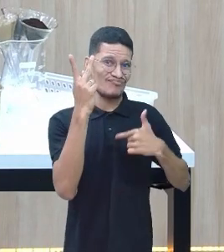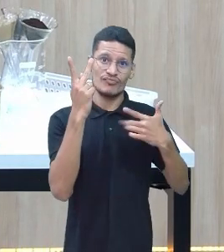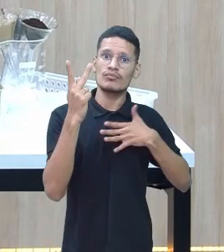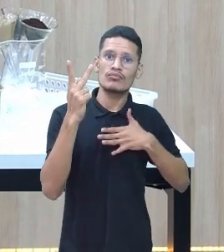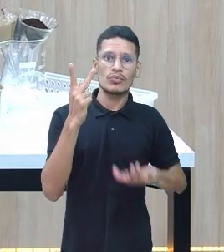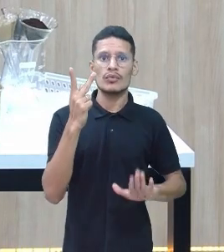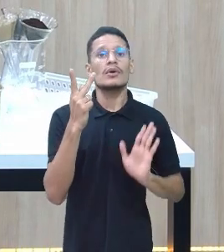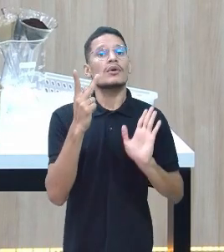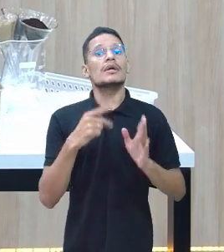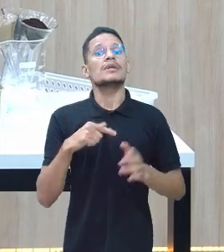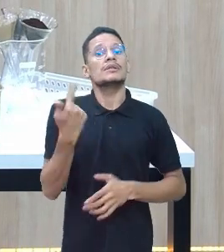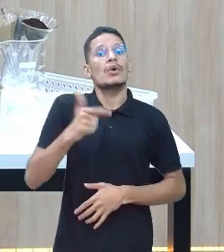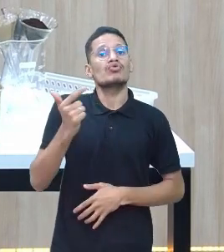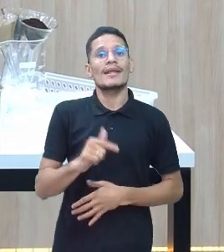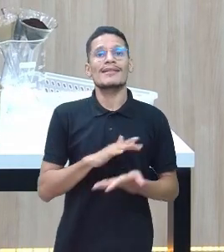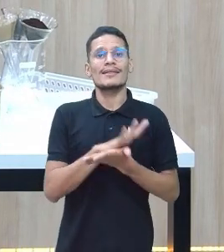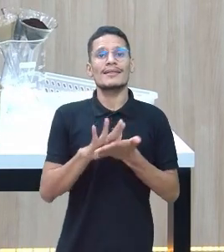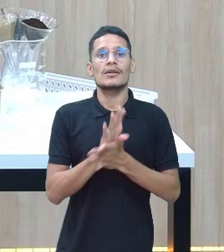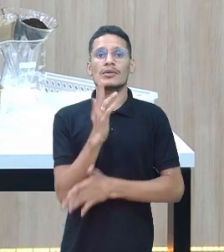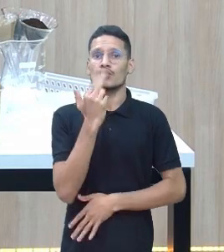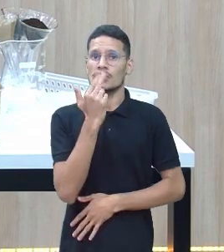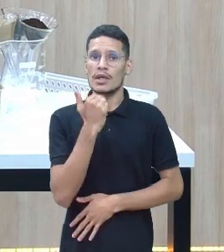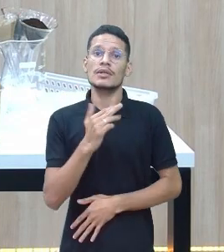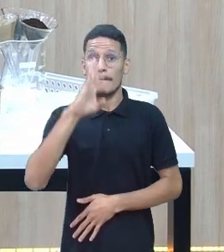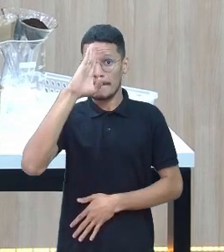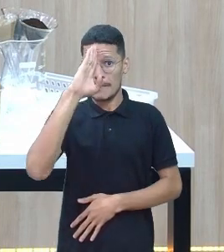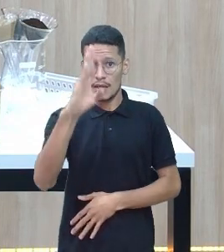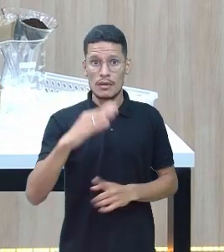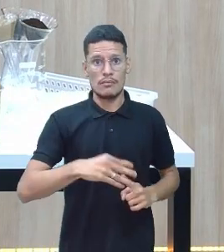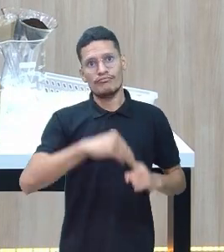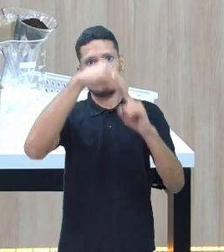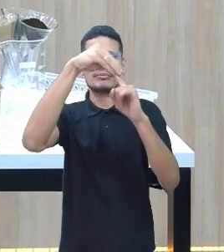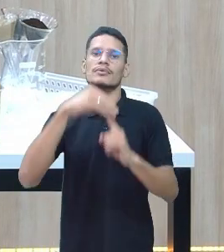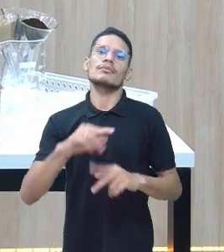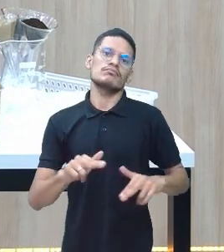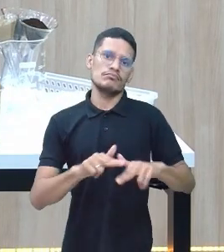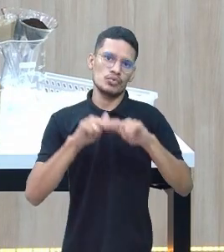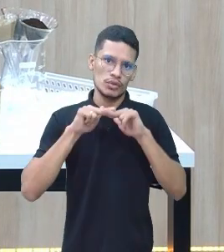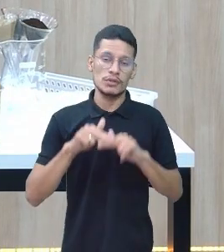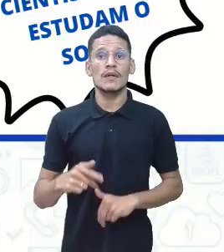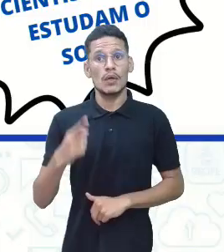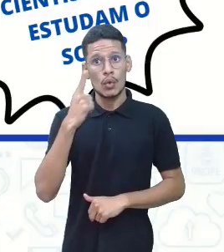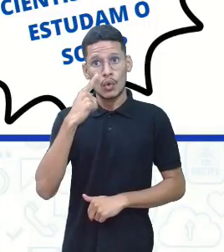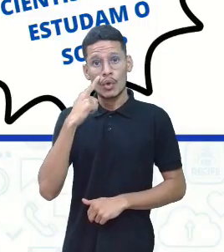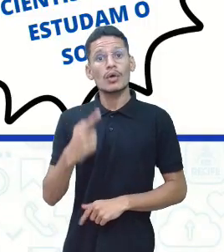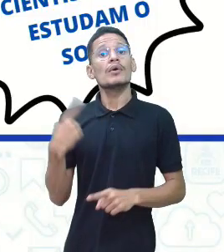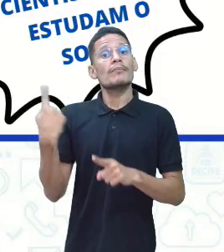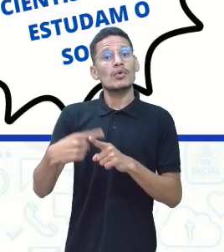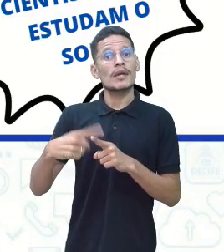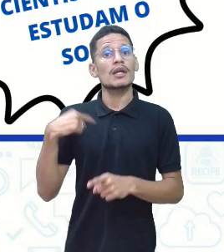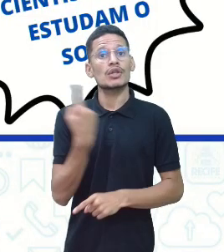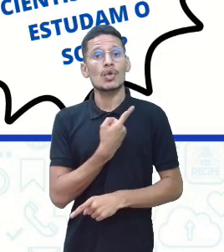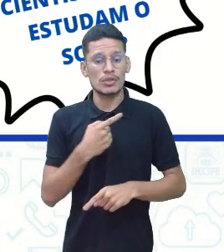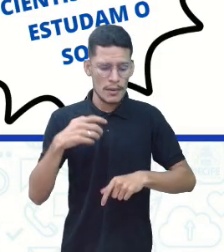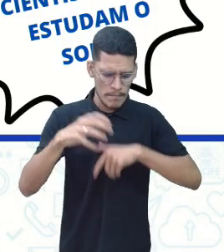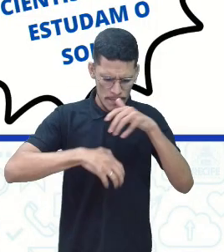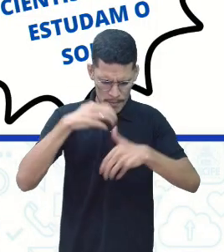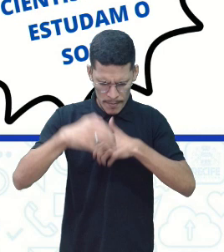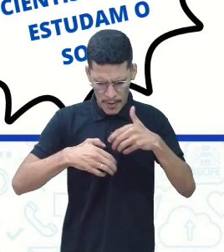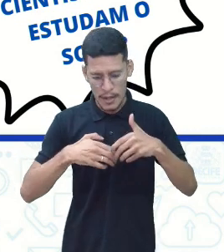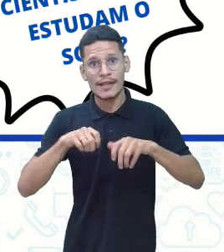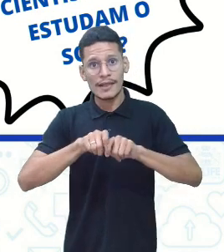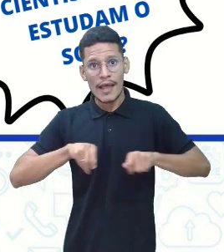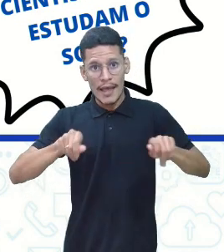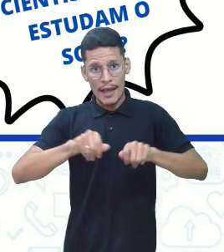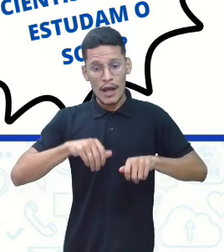Não tem nutrientes, gente. Esse seria o principal motivo. A outra questão, por que quando cavamos encontramos... Aí